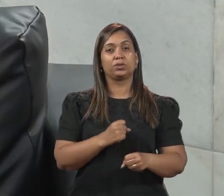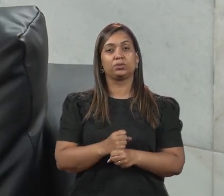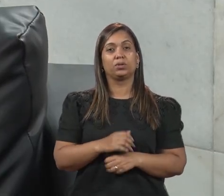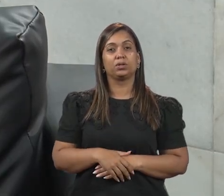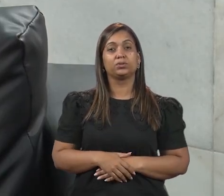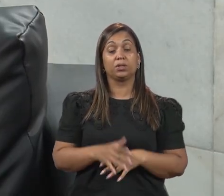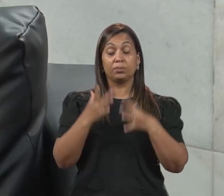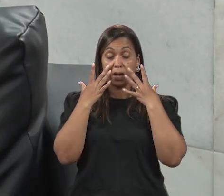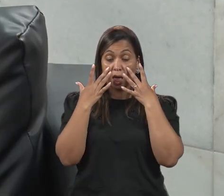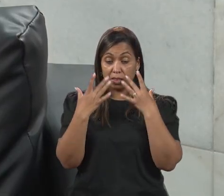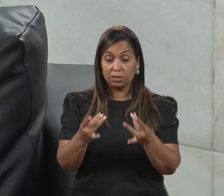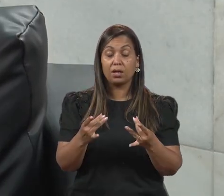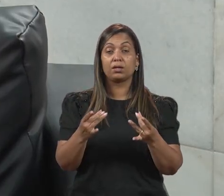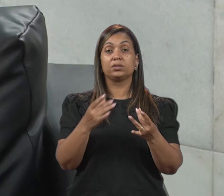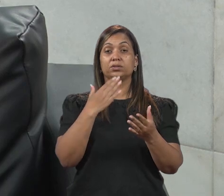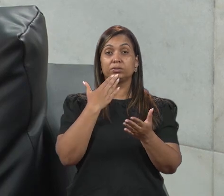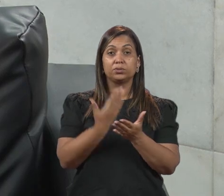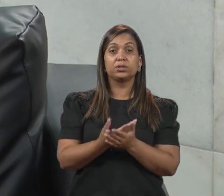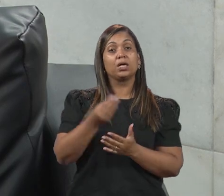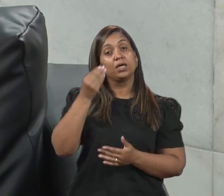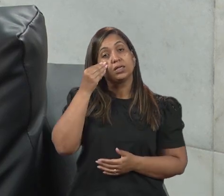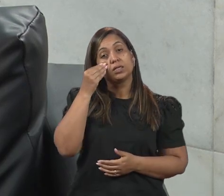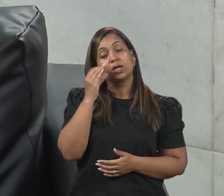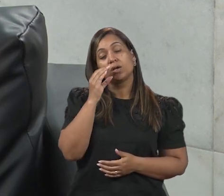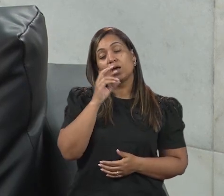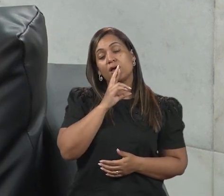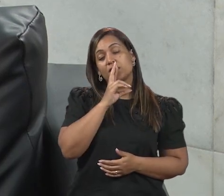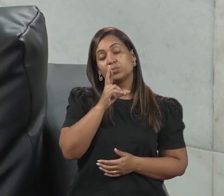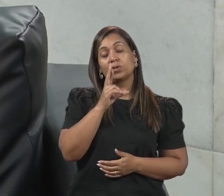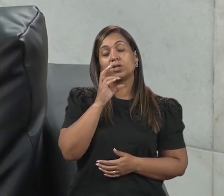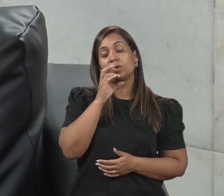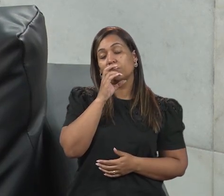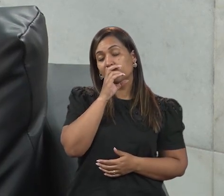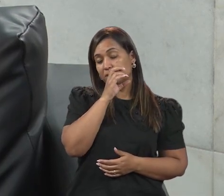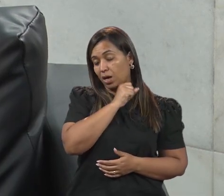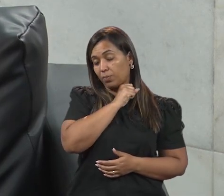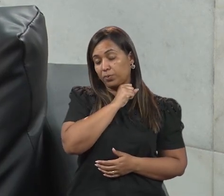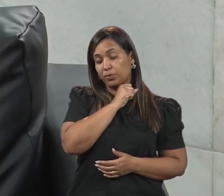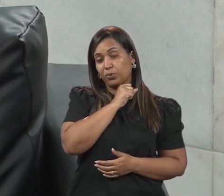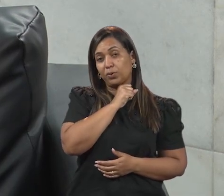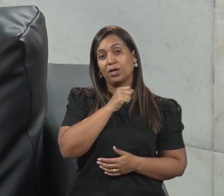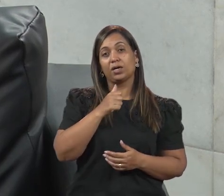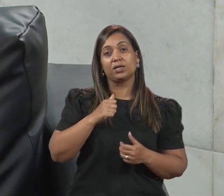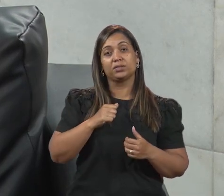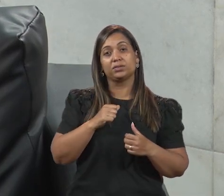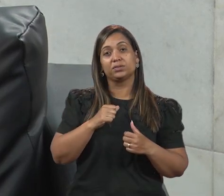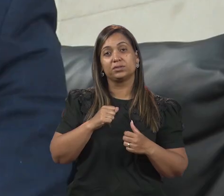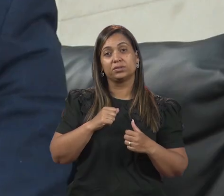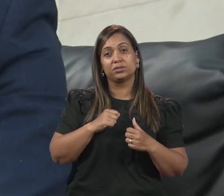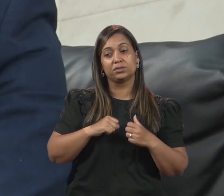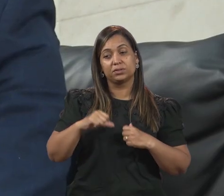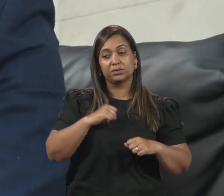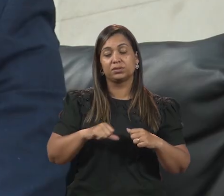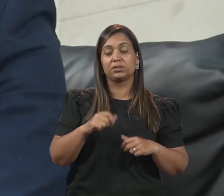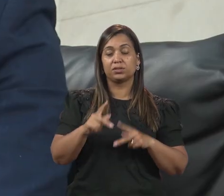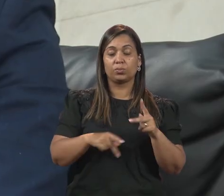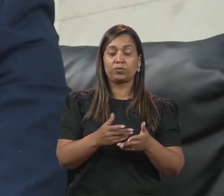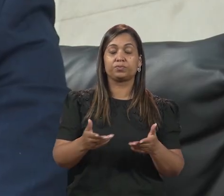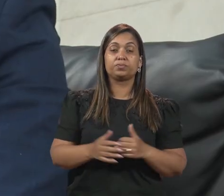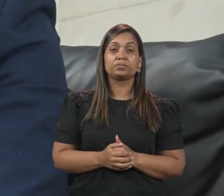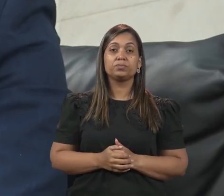atento a essas demandas e tentando responder o mais rápido possível aos anseios dessa população. Claro, claro. Não